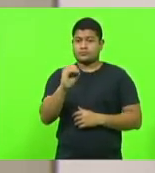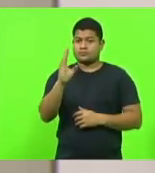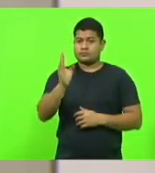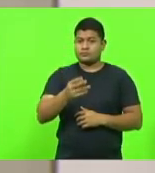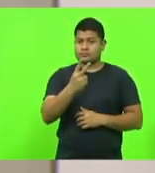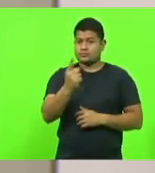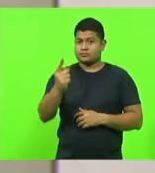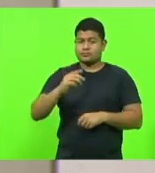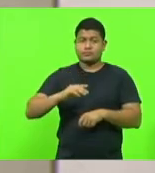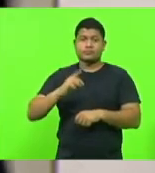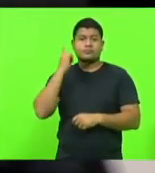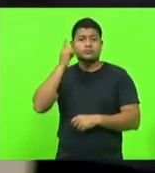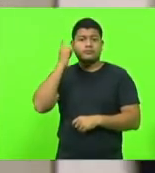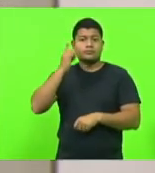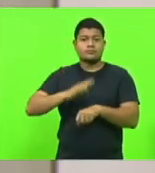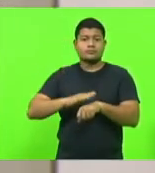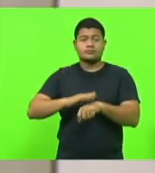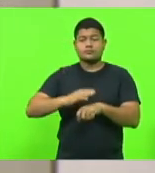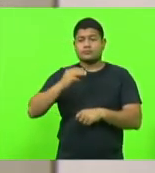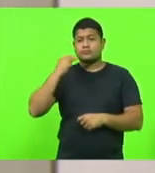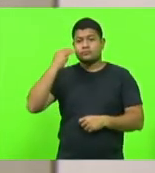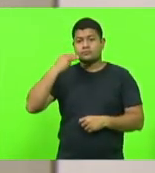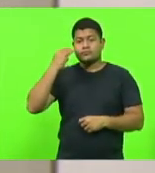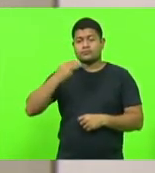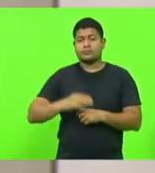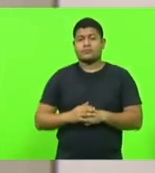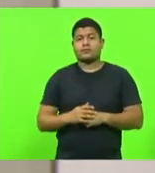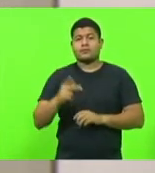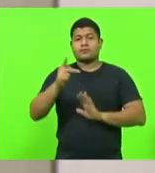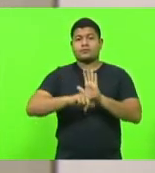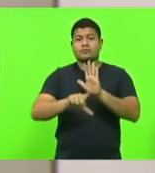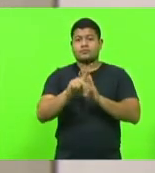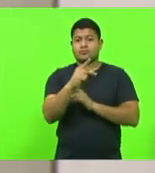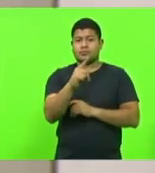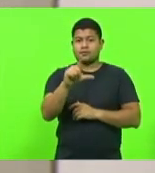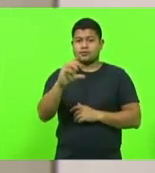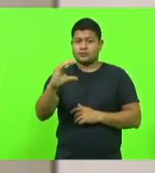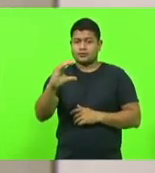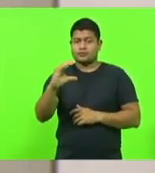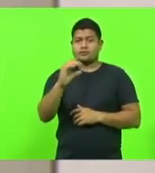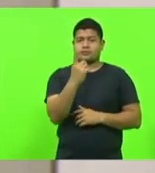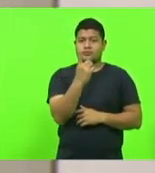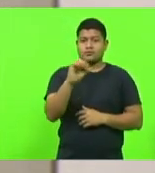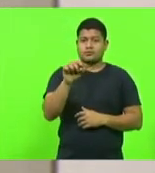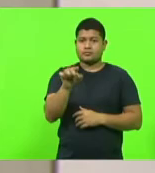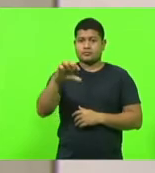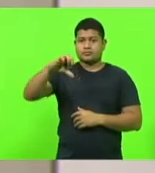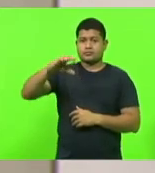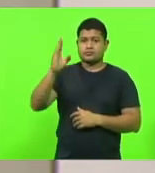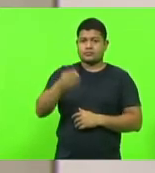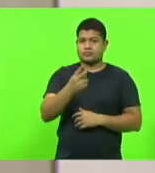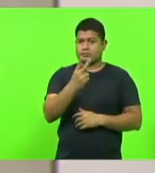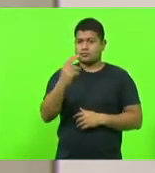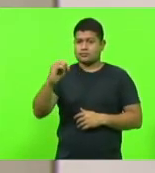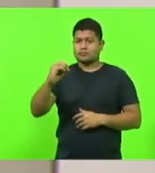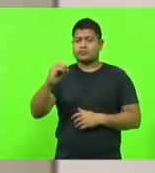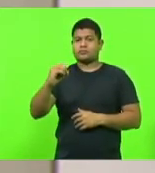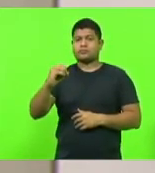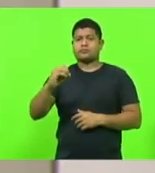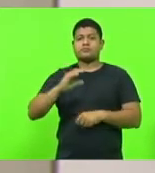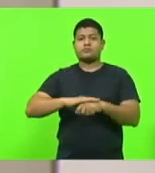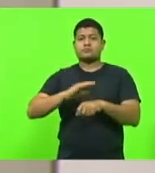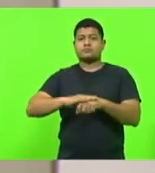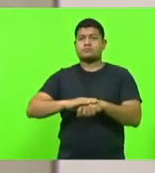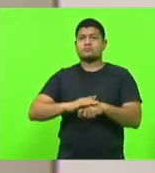263.0/2021, autor deputado Márcio Machado. Projeto de Lei Complementar PLC 10.9/2020, autor